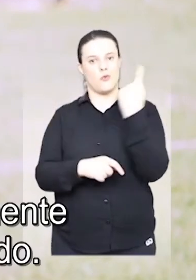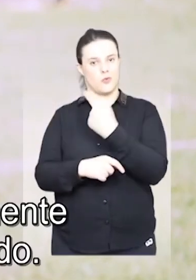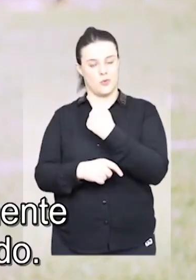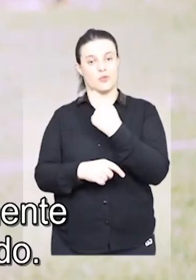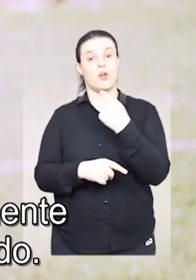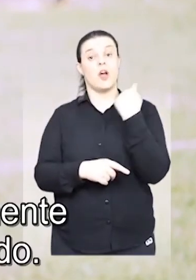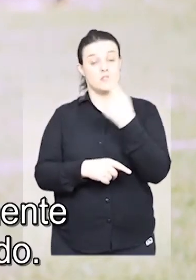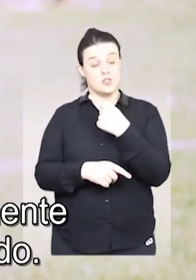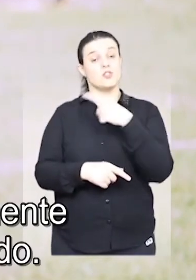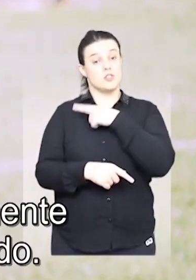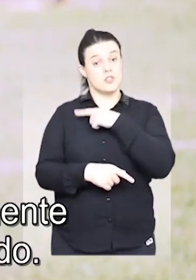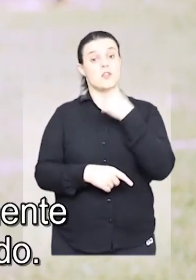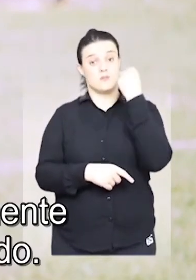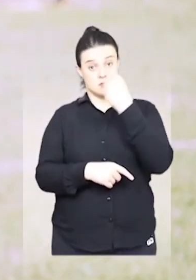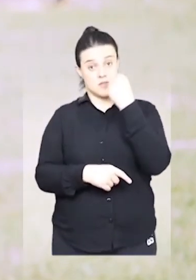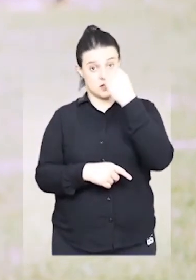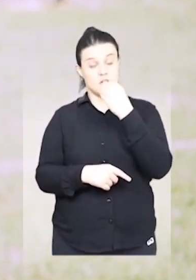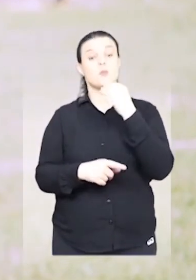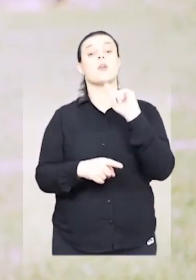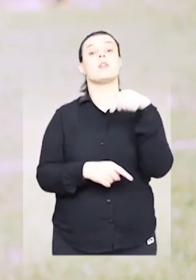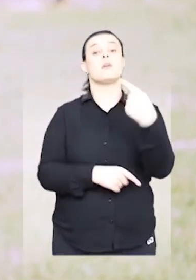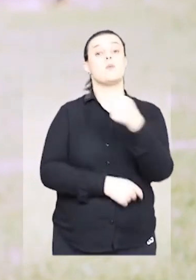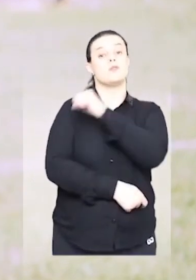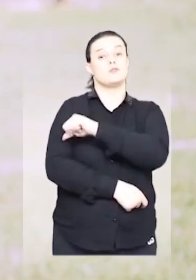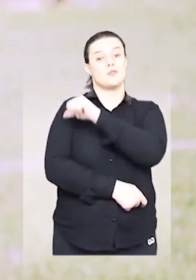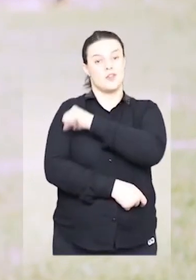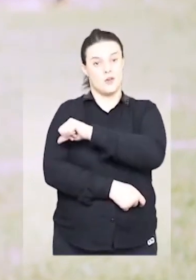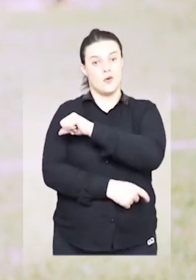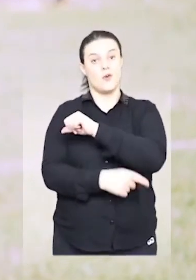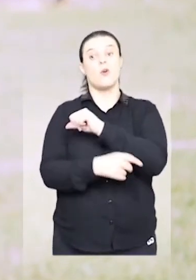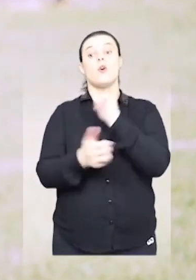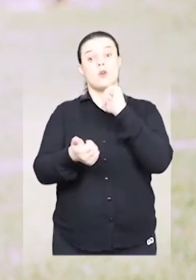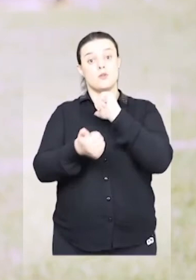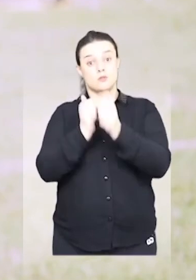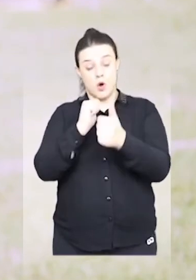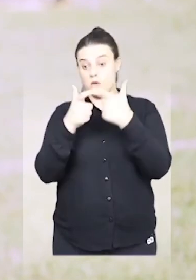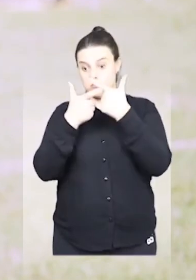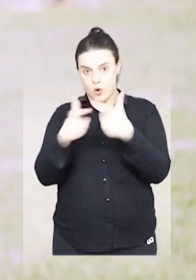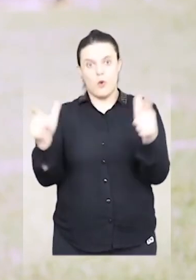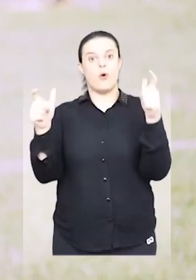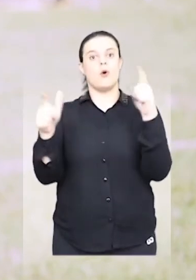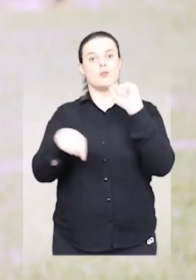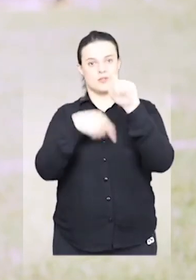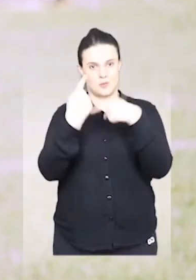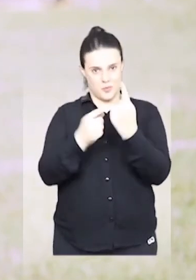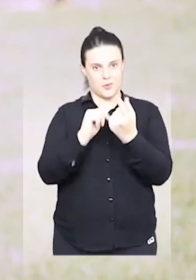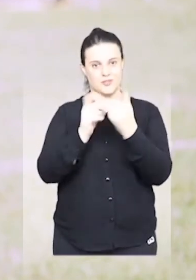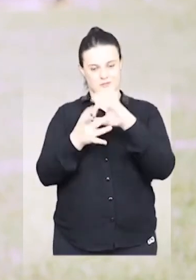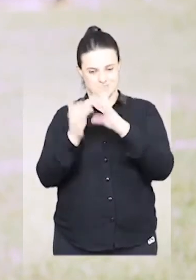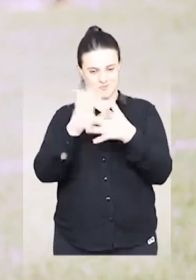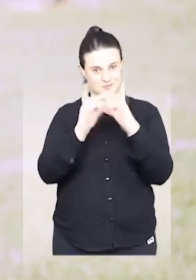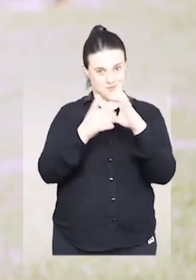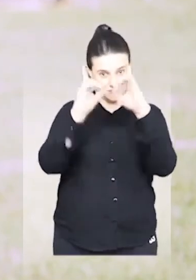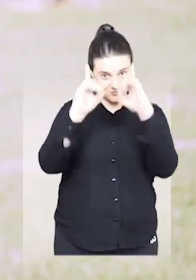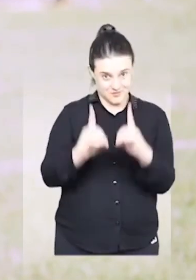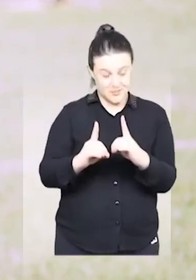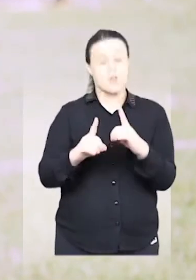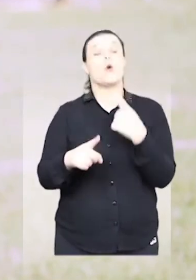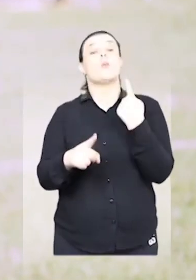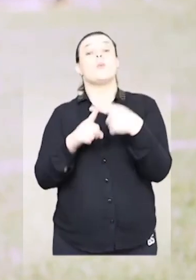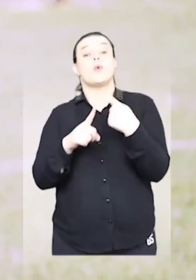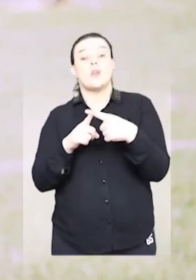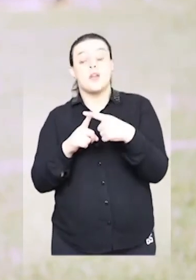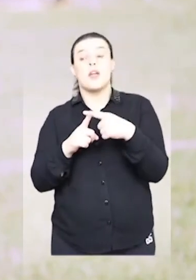o crescimento do esporte como um todo. A gente teve isso após o Rio. O esporte cresceu após as